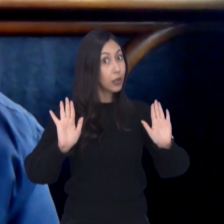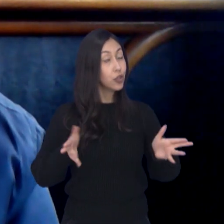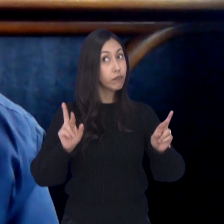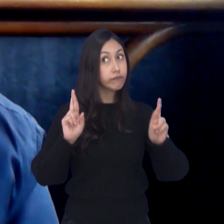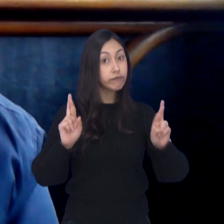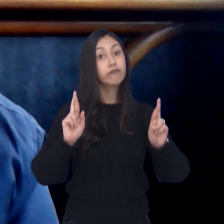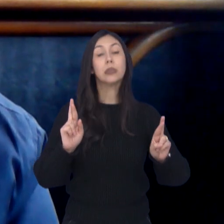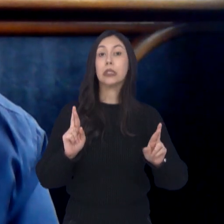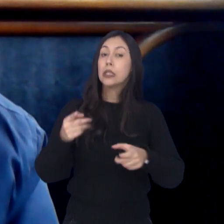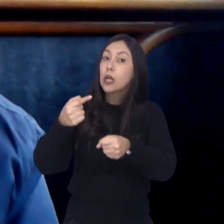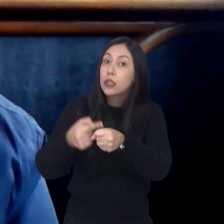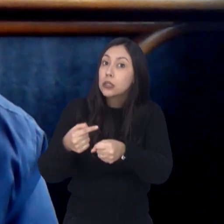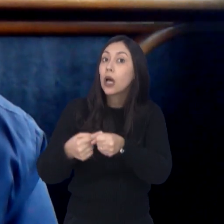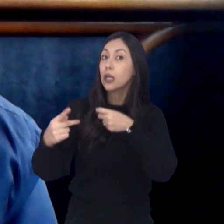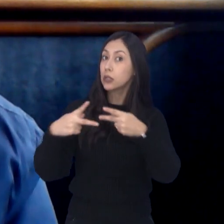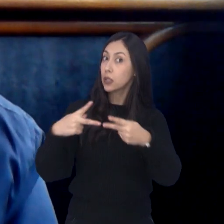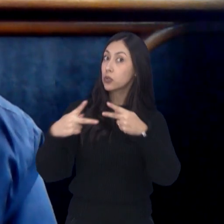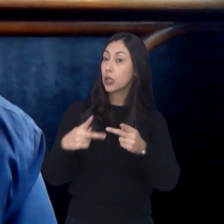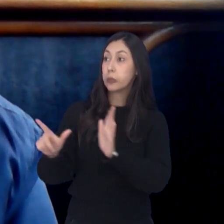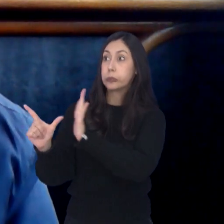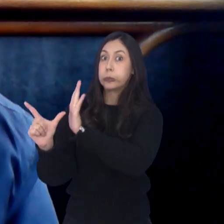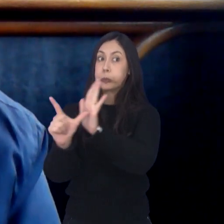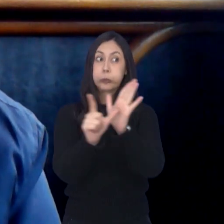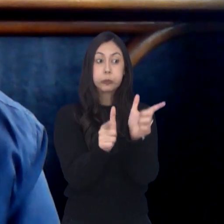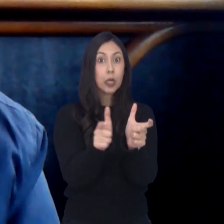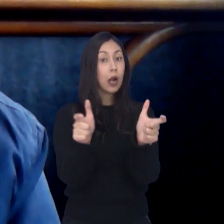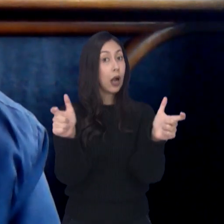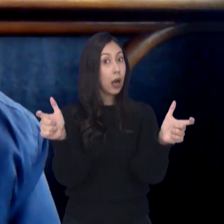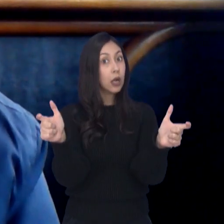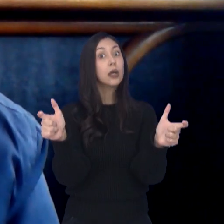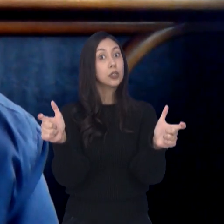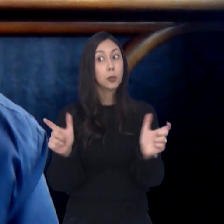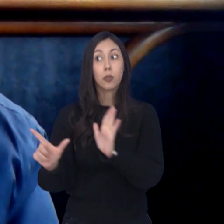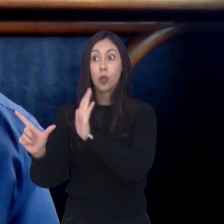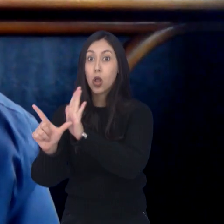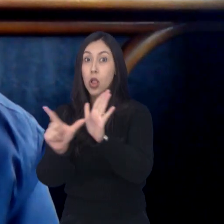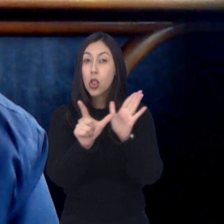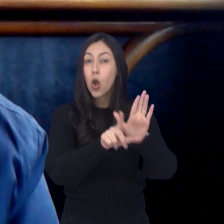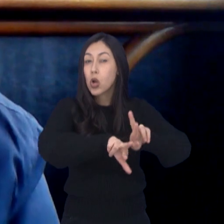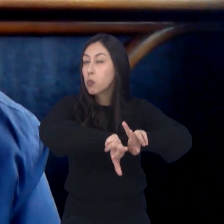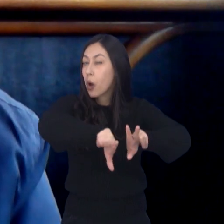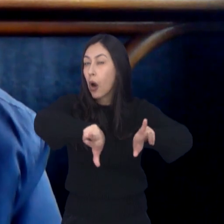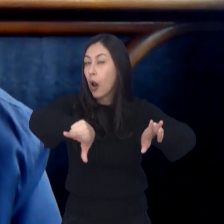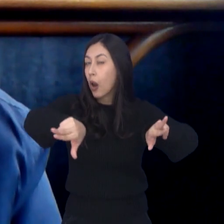do varejo aqui de São José, é muito grande. As lojas são